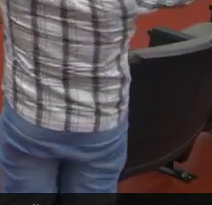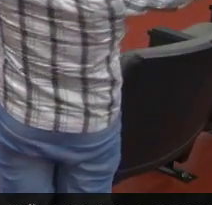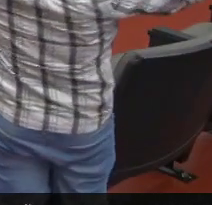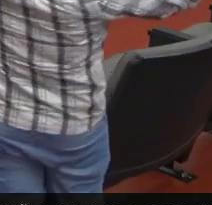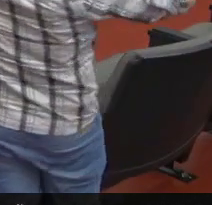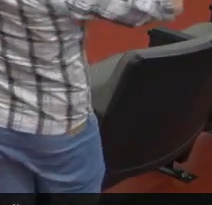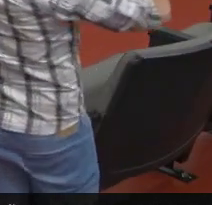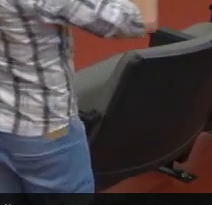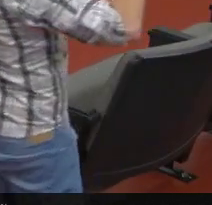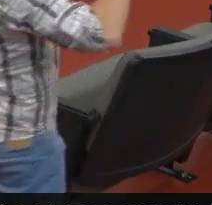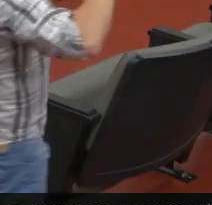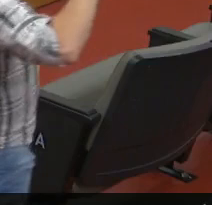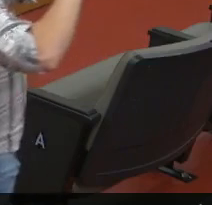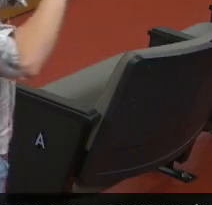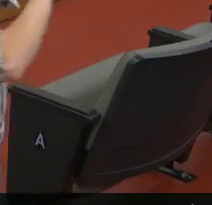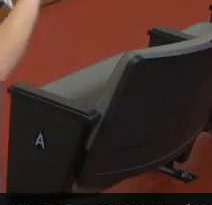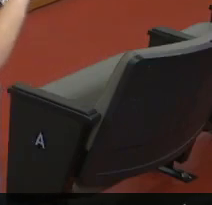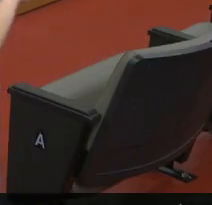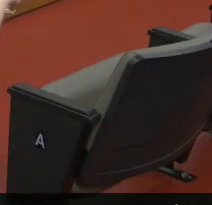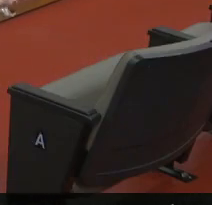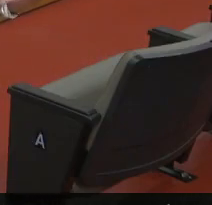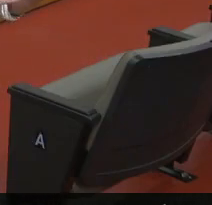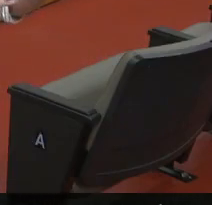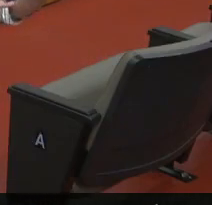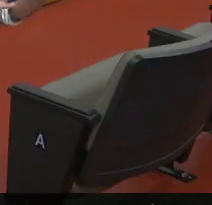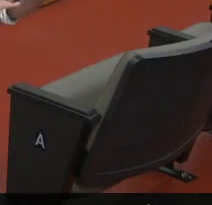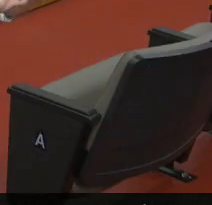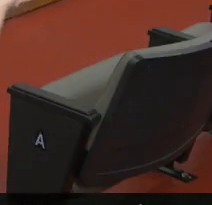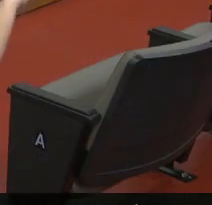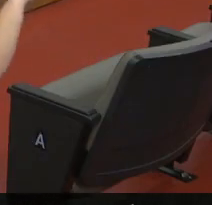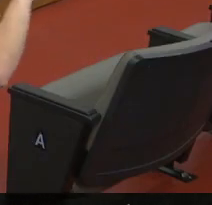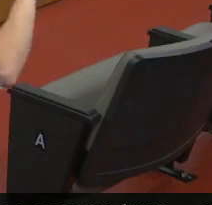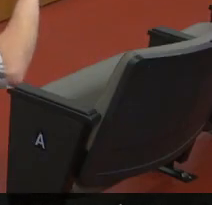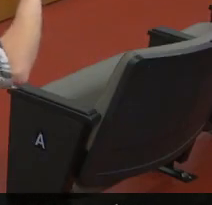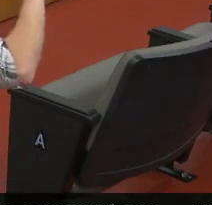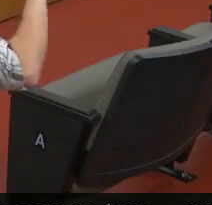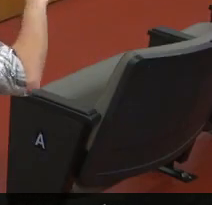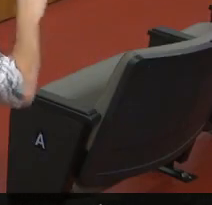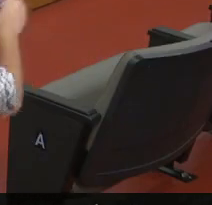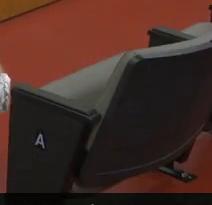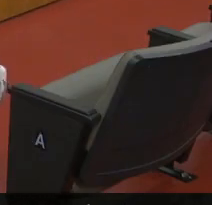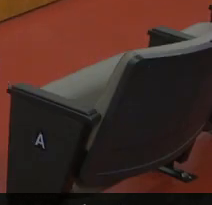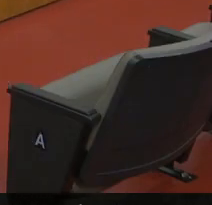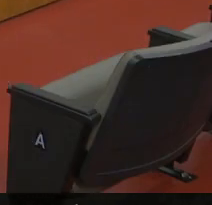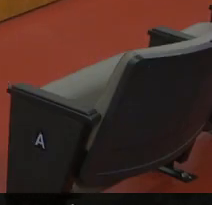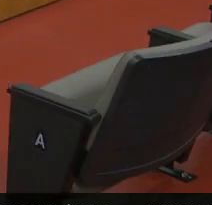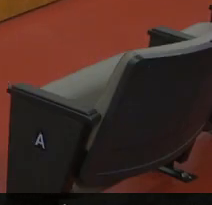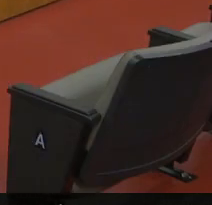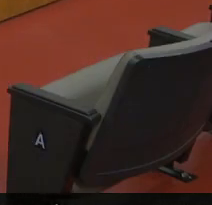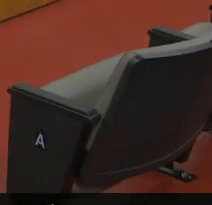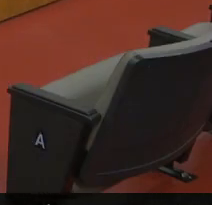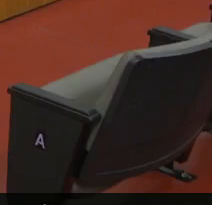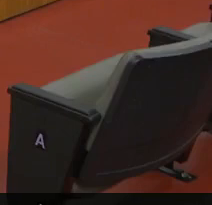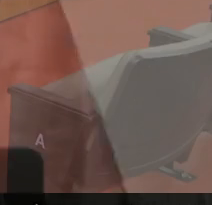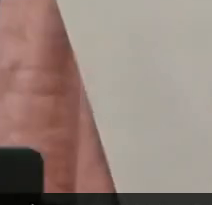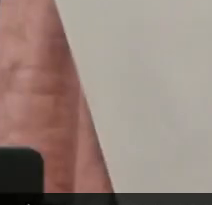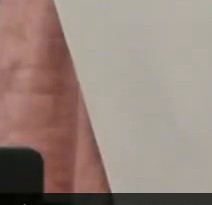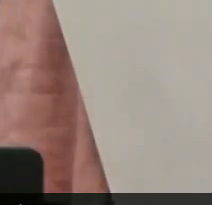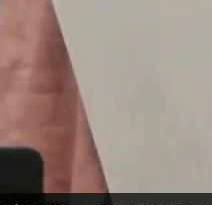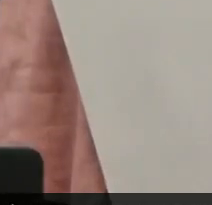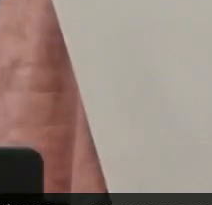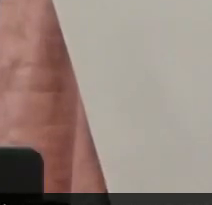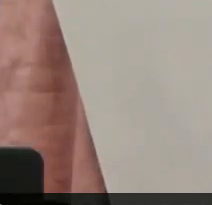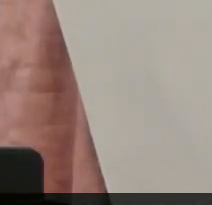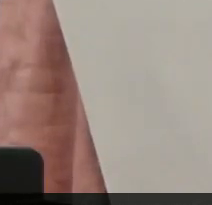parágrafo primeiro do artigo 132 do Regimento Interno dispensa a leitura da ata da reunião anterior considera a aprovada